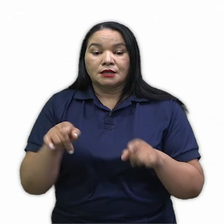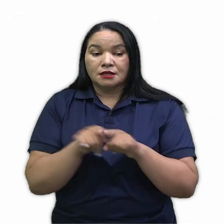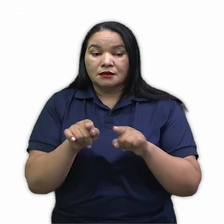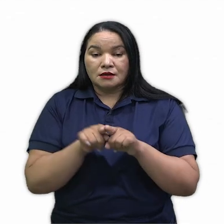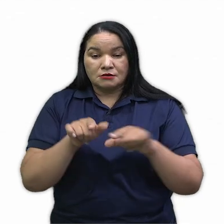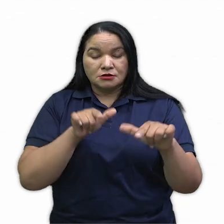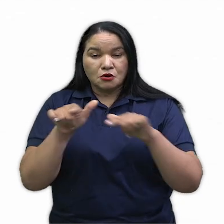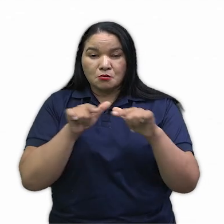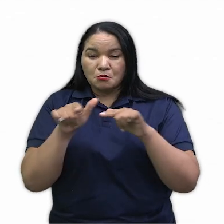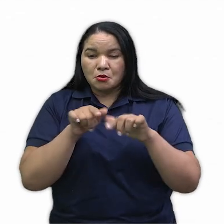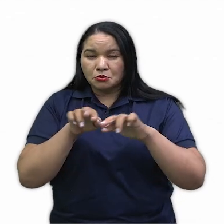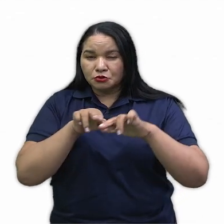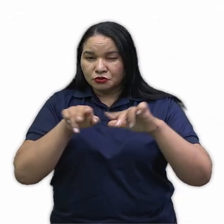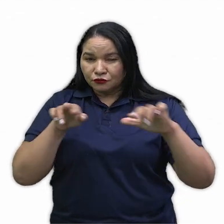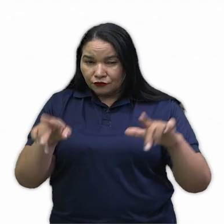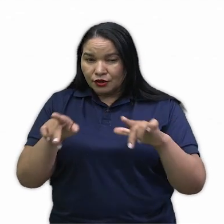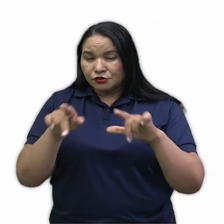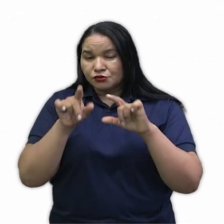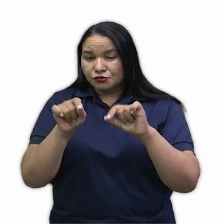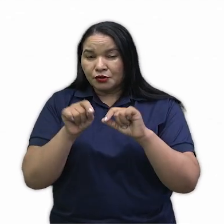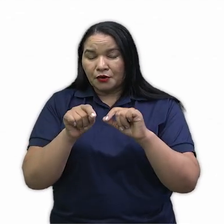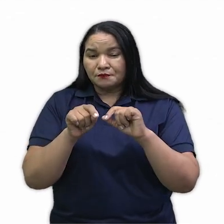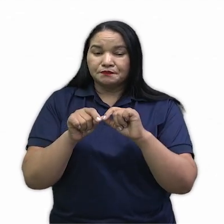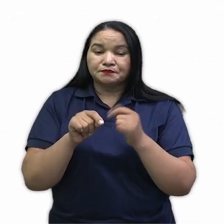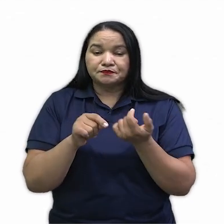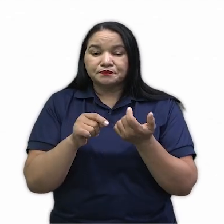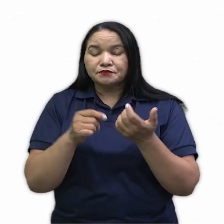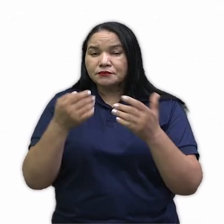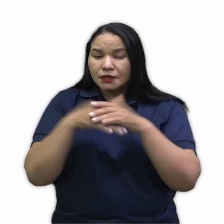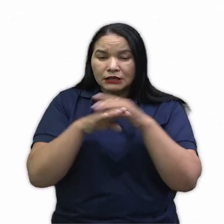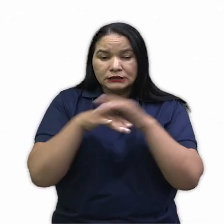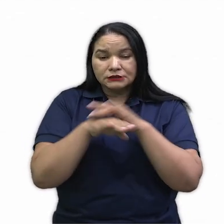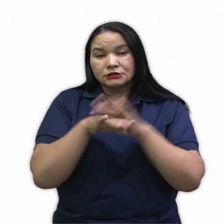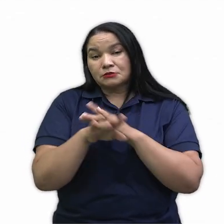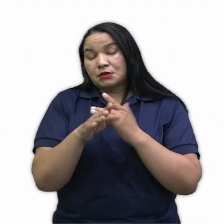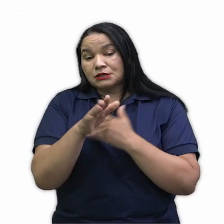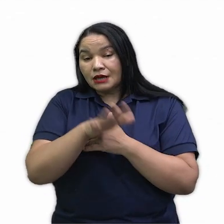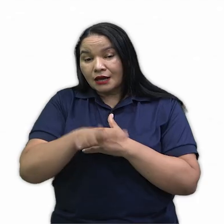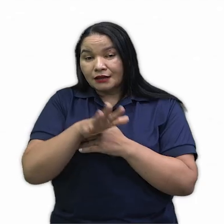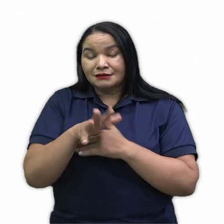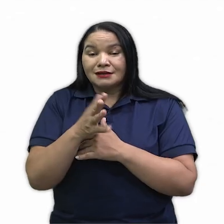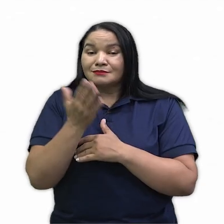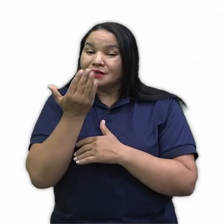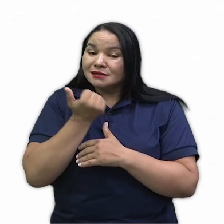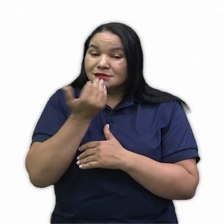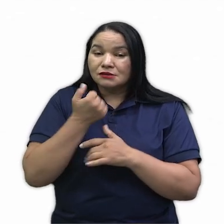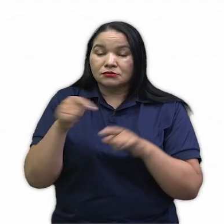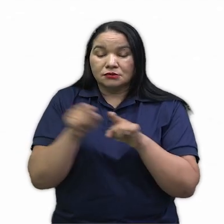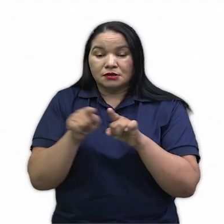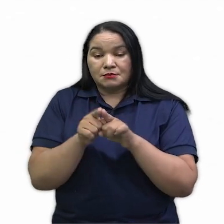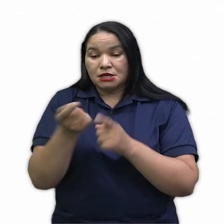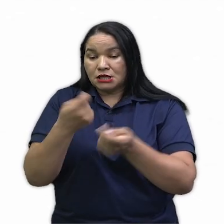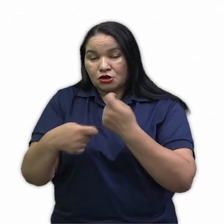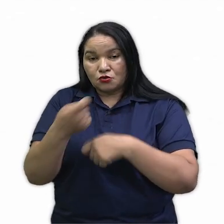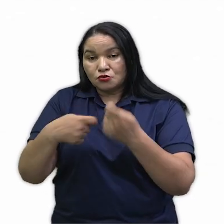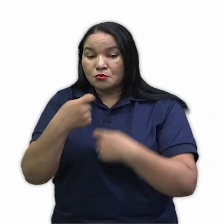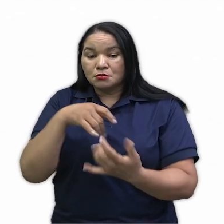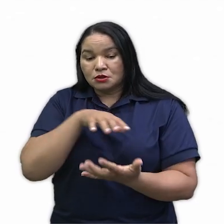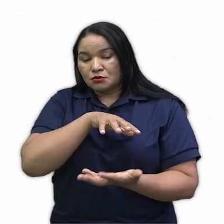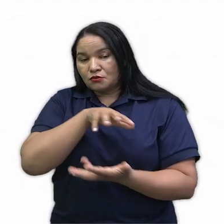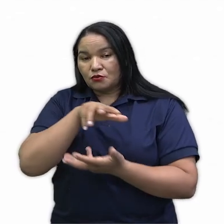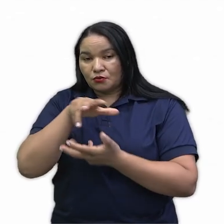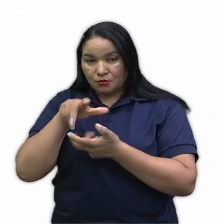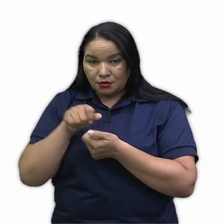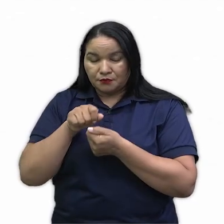função crucial aí na cadeia de abastecimento alimentar e também ajuda na economia global, tá